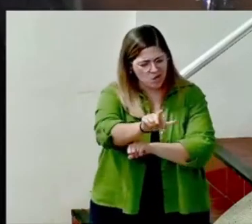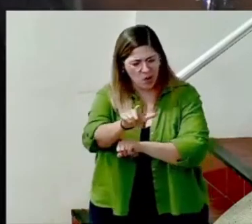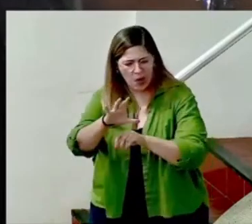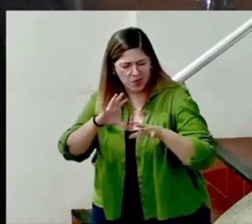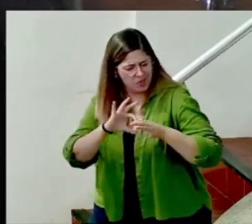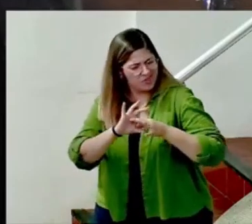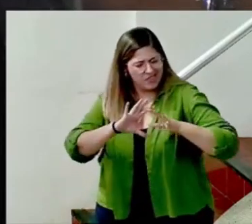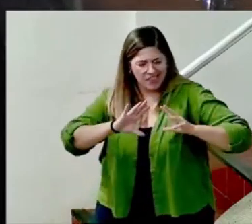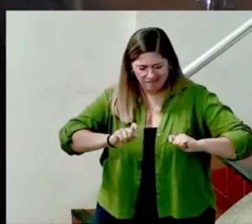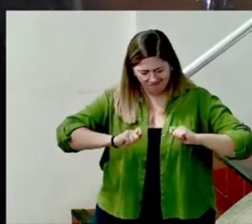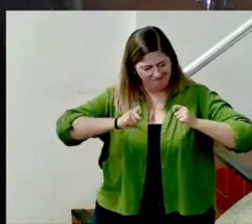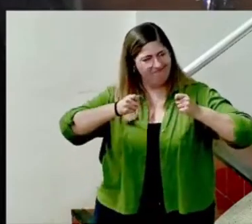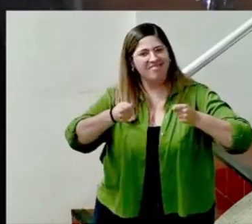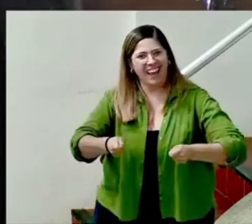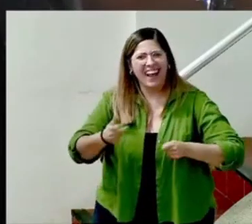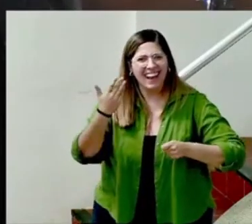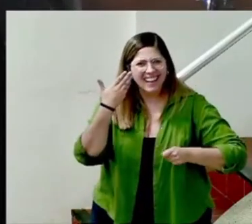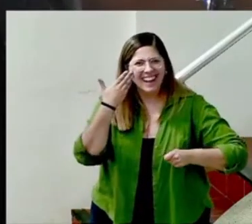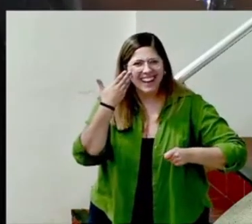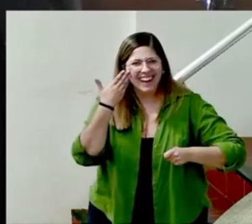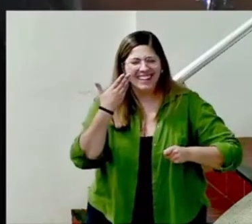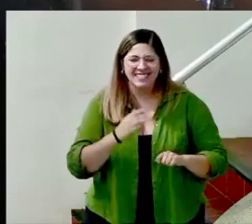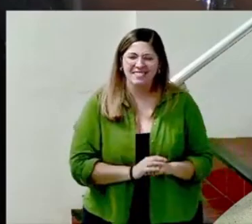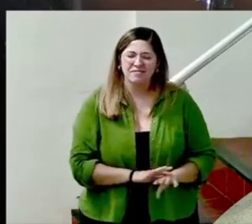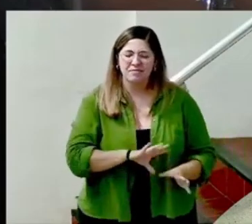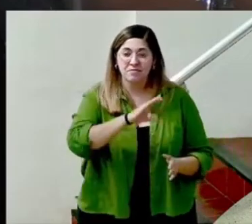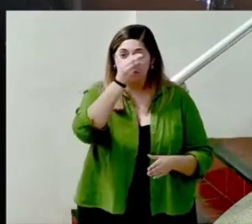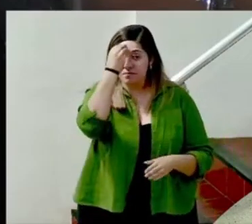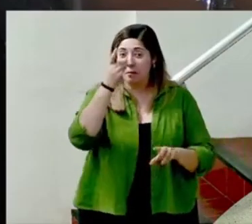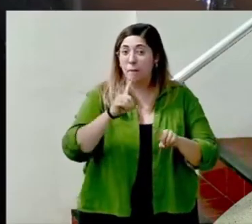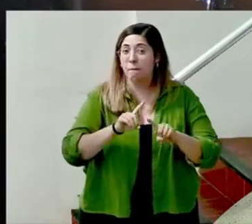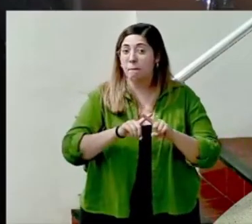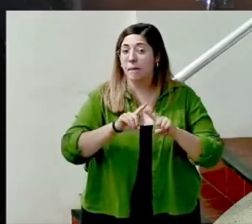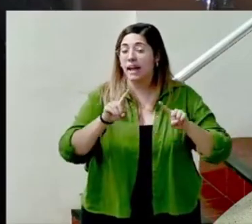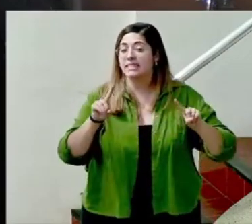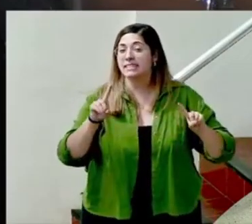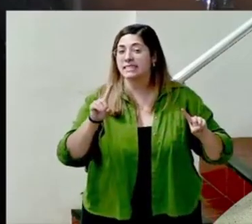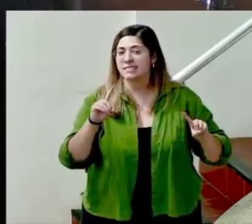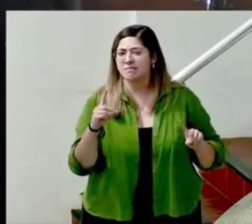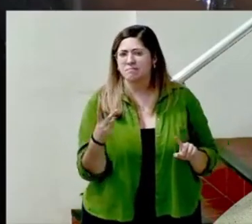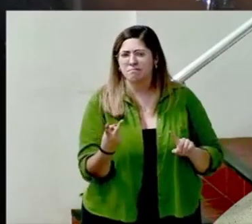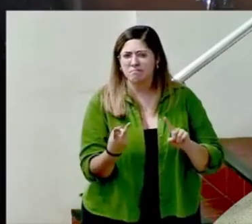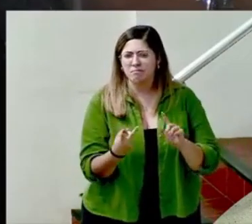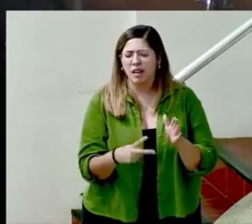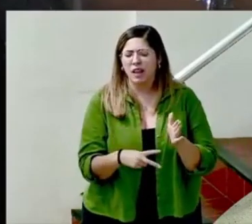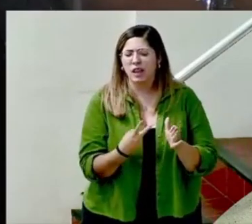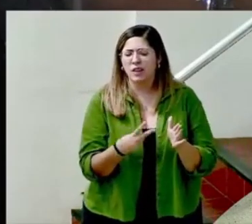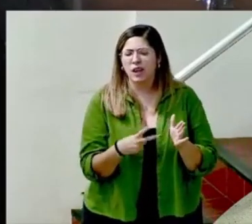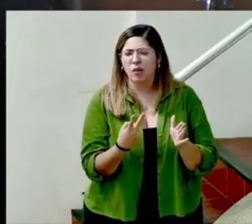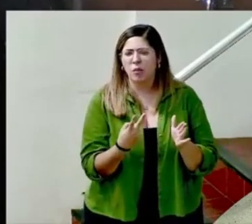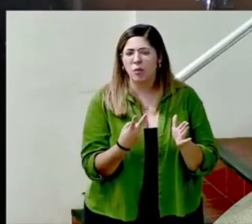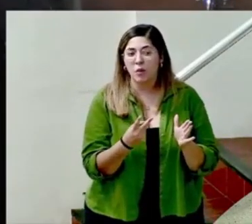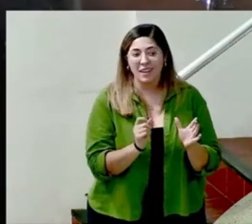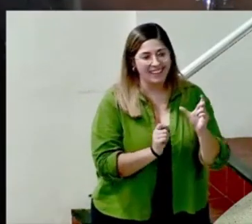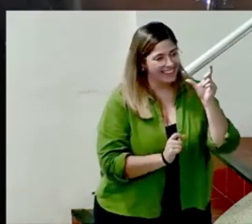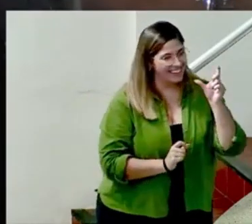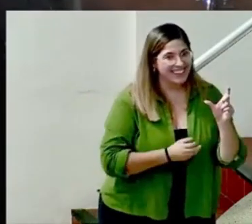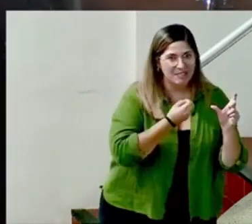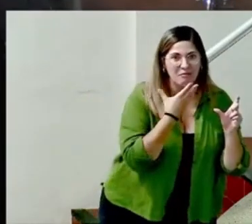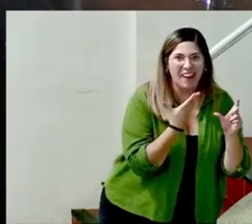liberalidade. Mas ainda, quanto ao segundo sentido do termo olhos